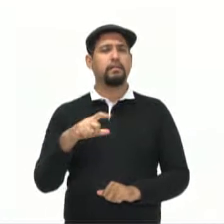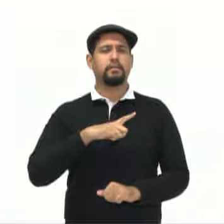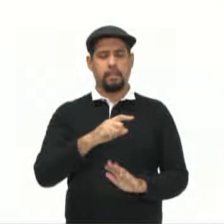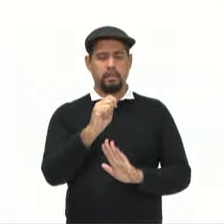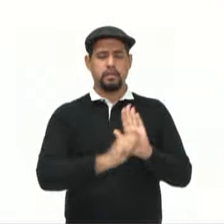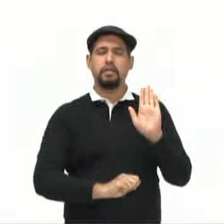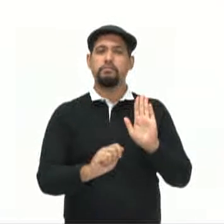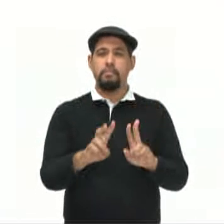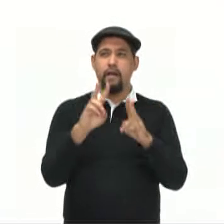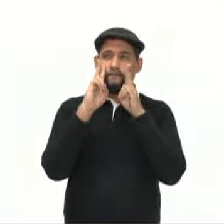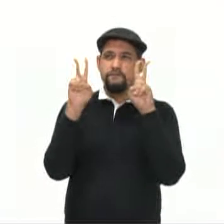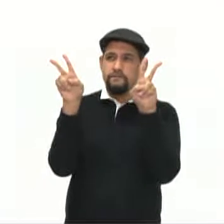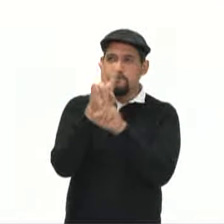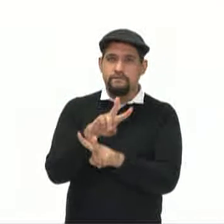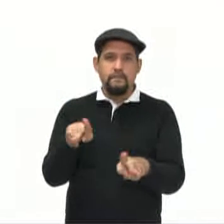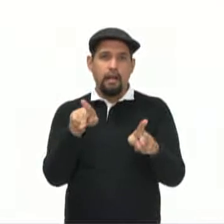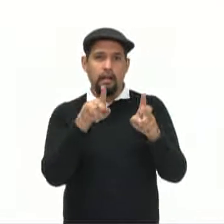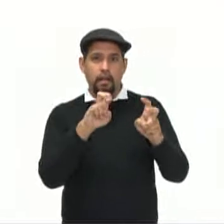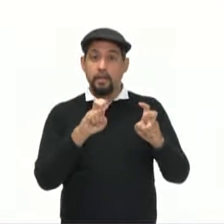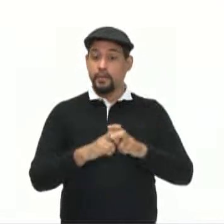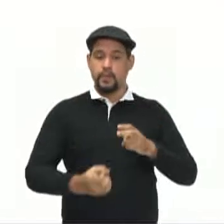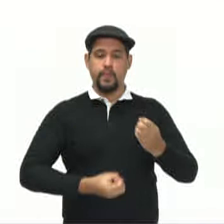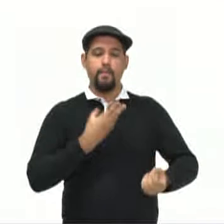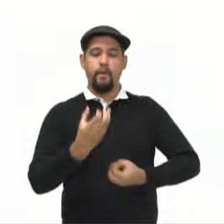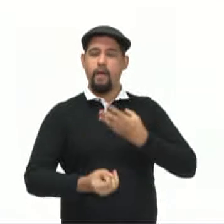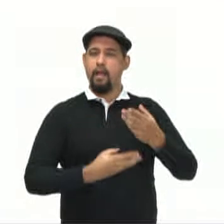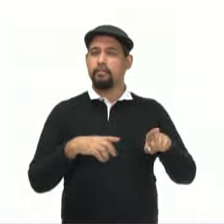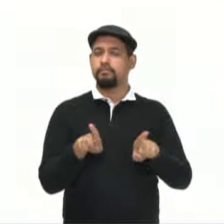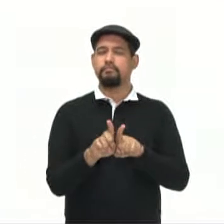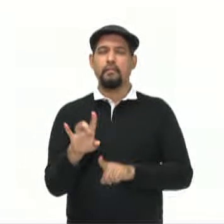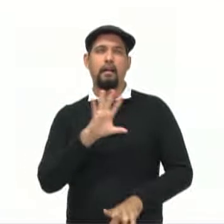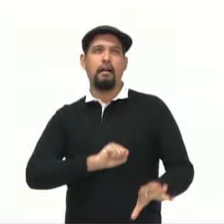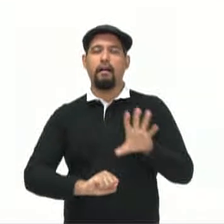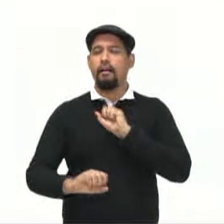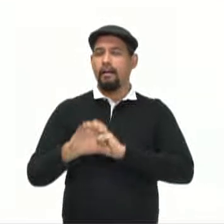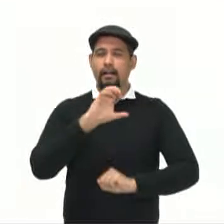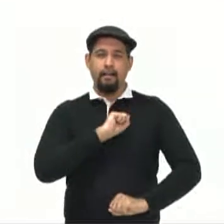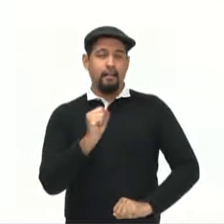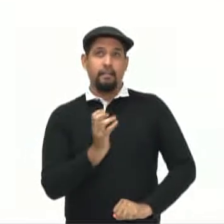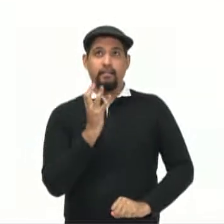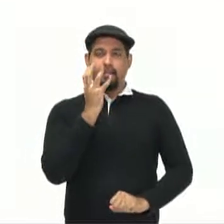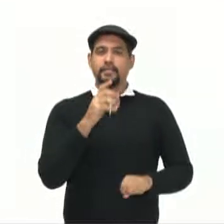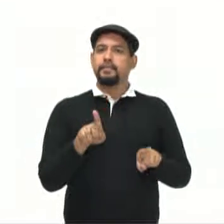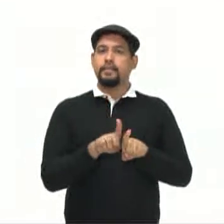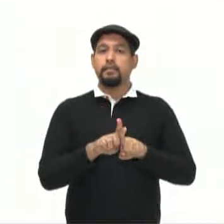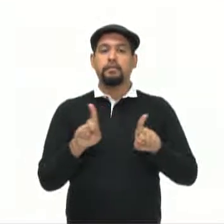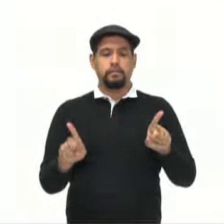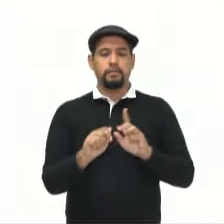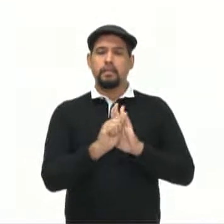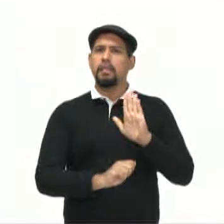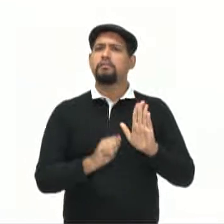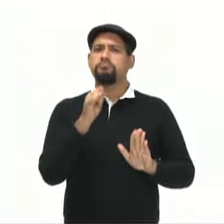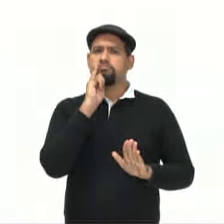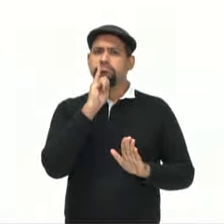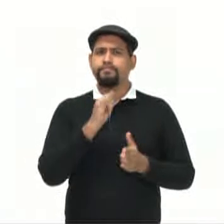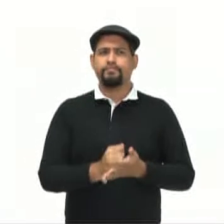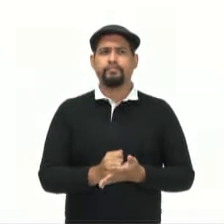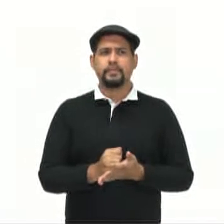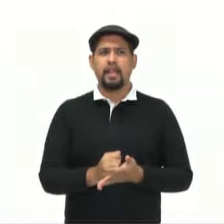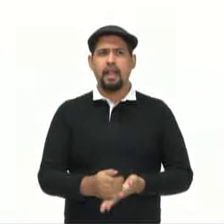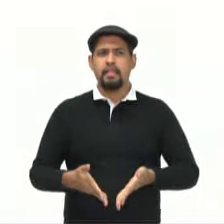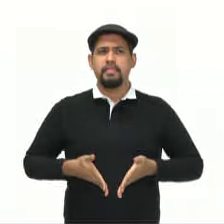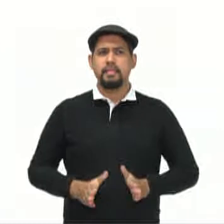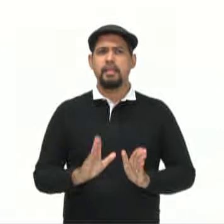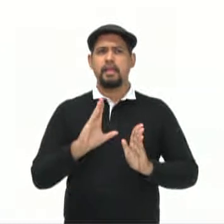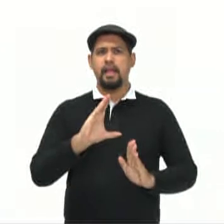textos uma visão poética e romântica do cotidiano. A partir do título Nascer no Cairo, Ser